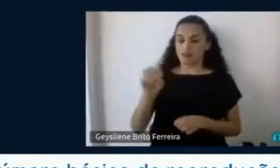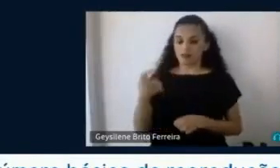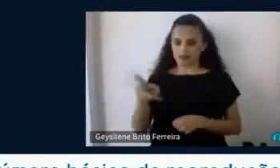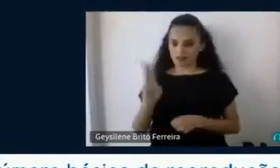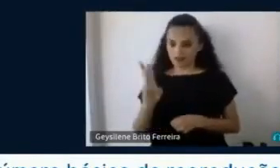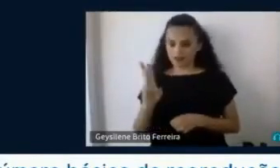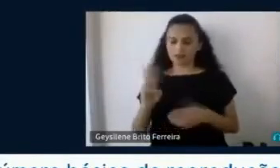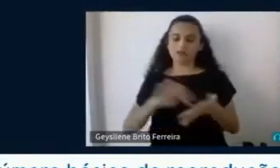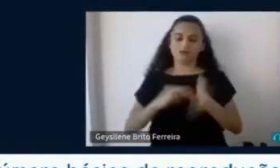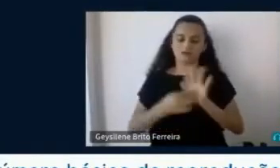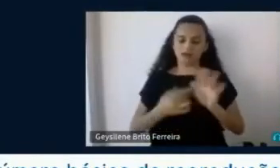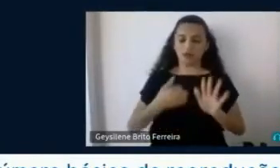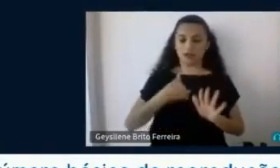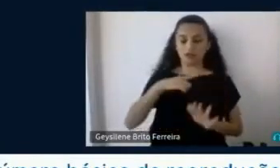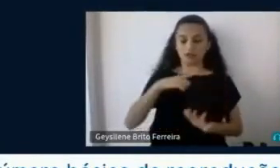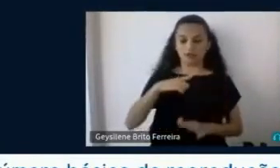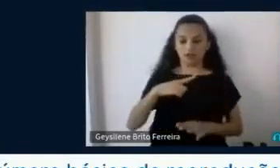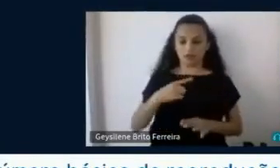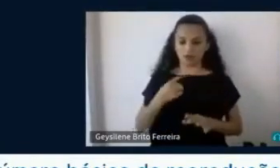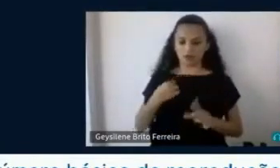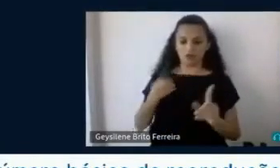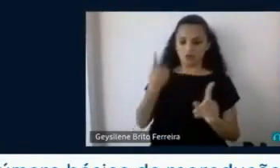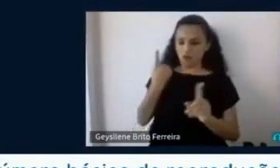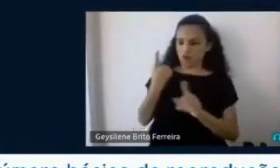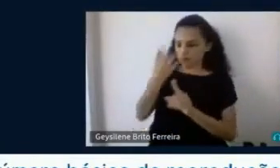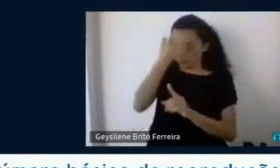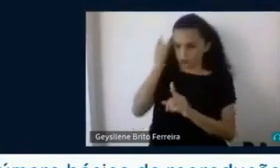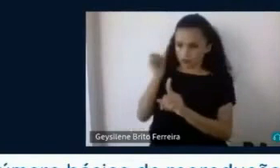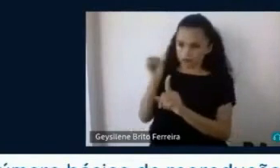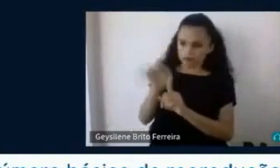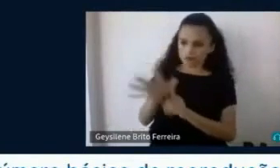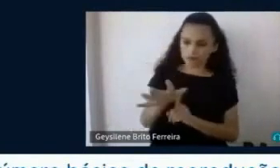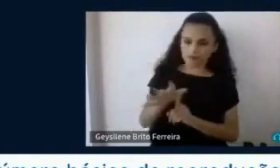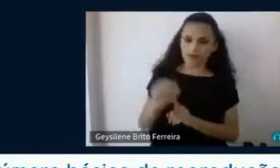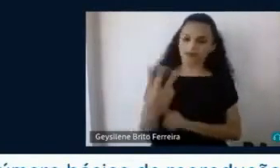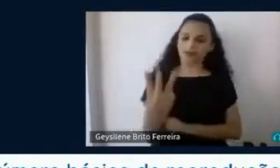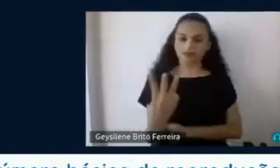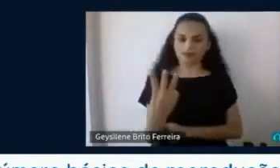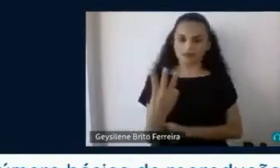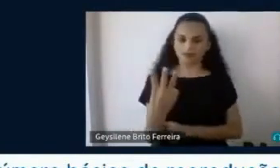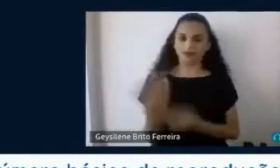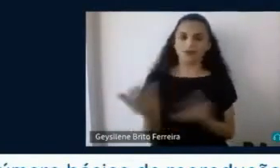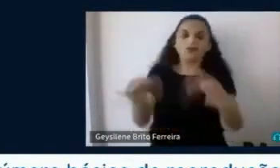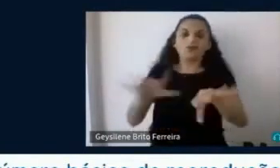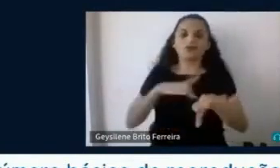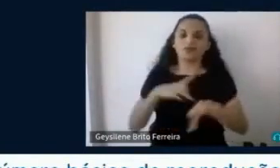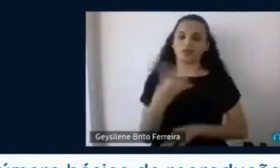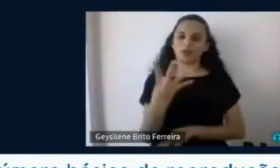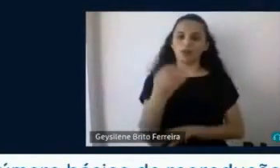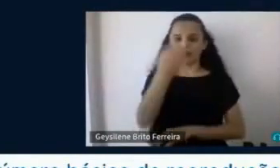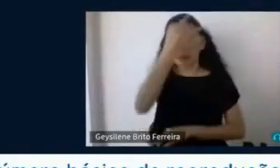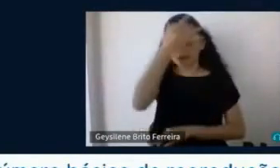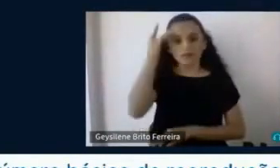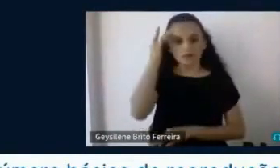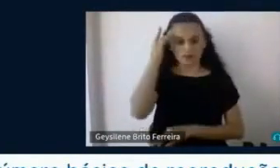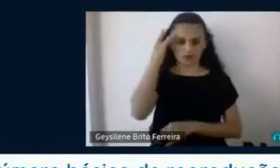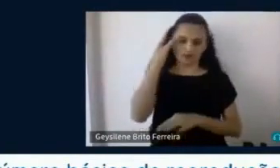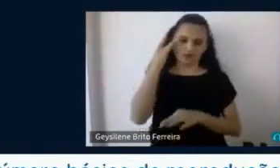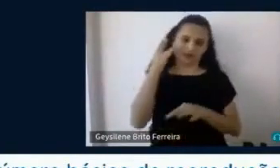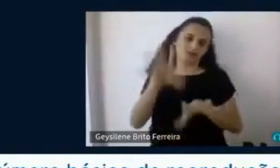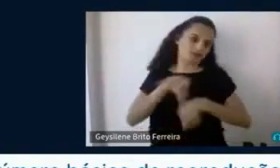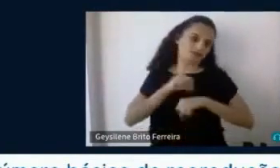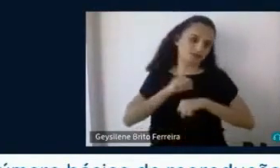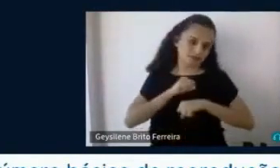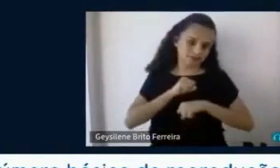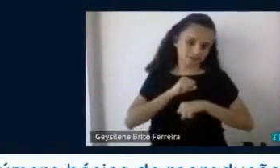infectadas. O sarampo que está aí, tem vacina e as pessoas não se vacinam direito. No final de 3 gerações, com R0 de 15,